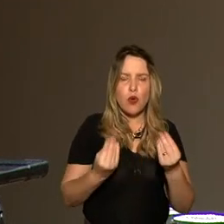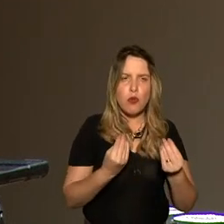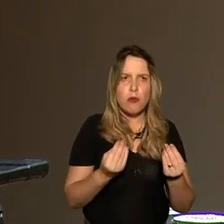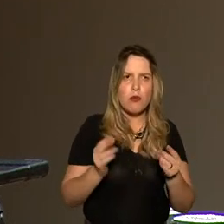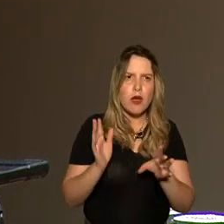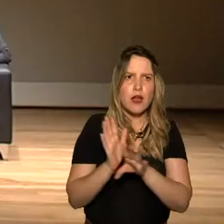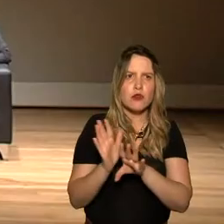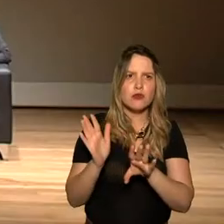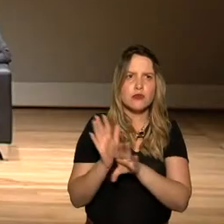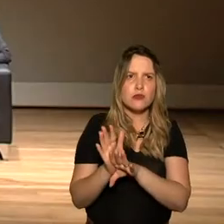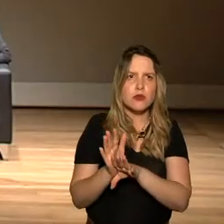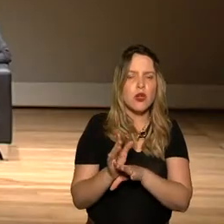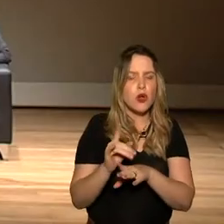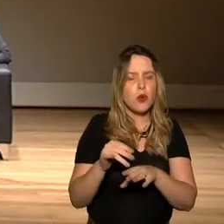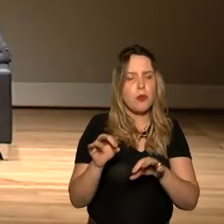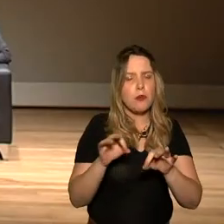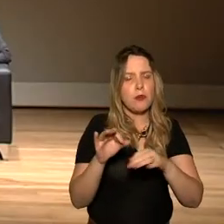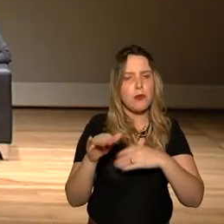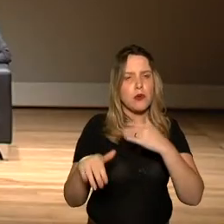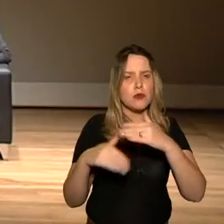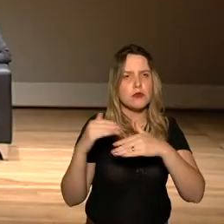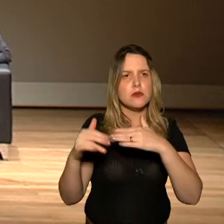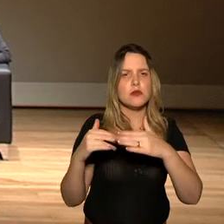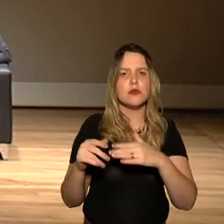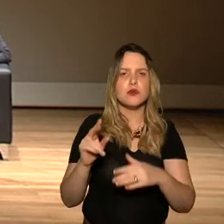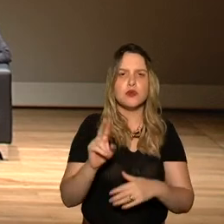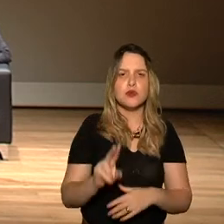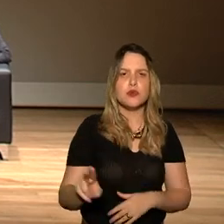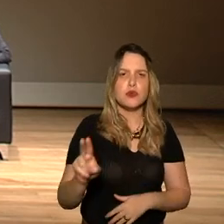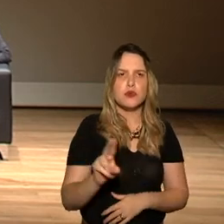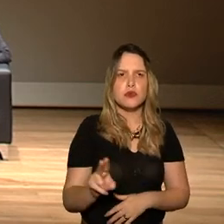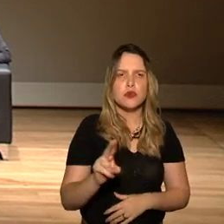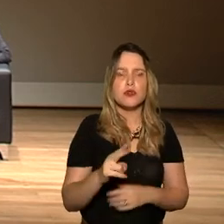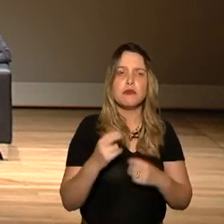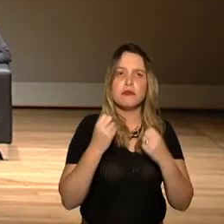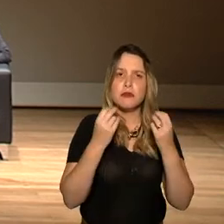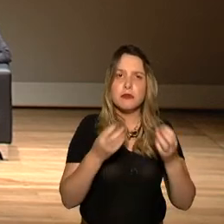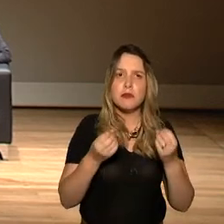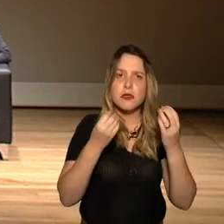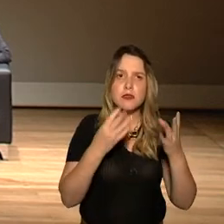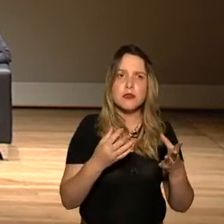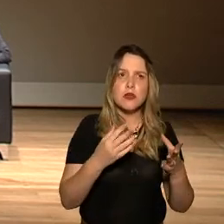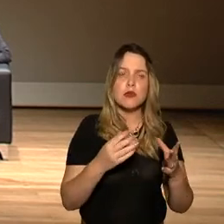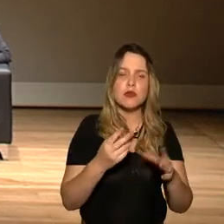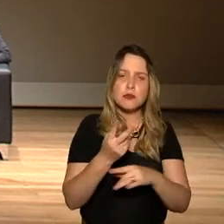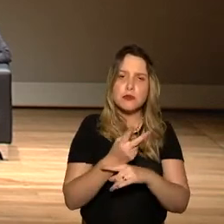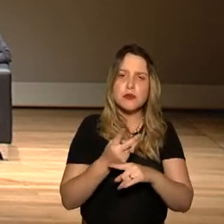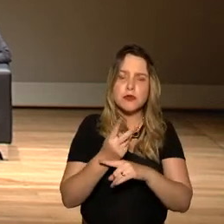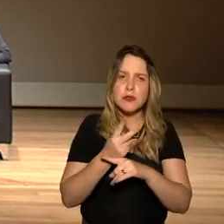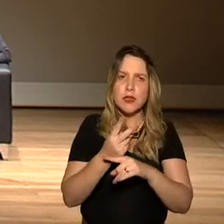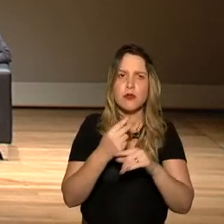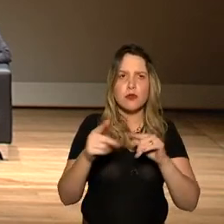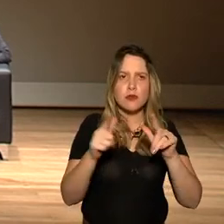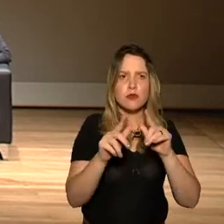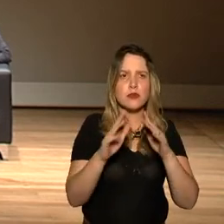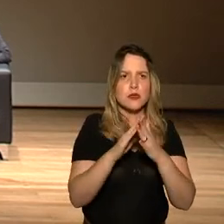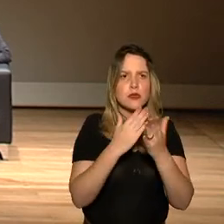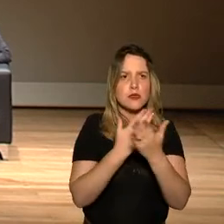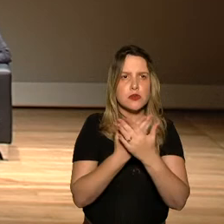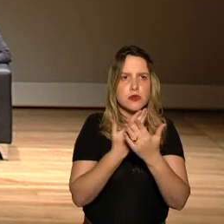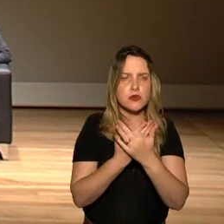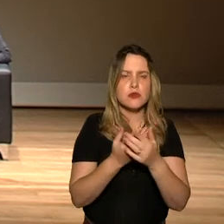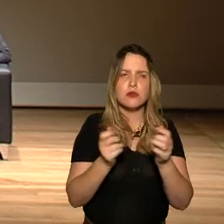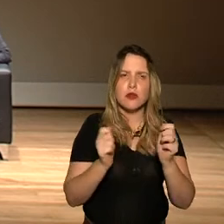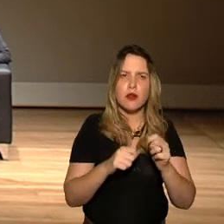Então como meu aluno hoje que a gente tem é só dar um Google eu posso procurar como a professora falou tem muitos ações culturais Mas